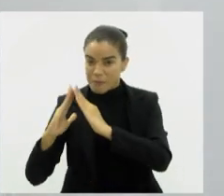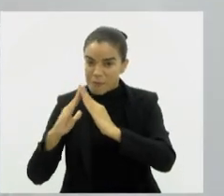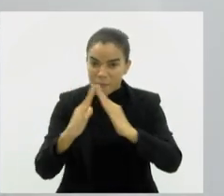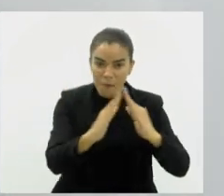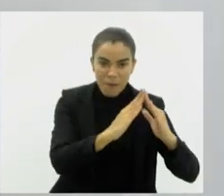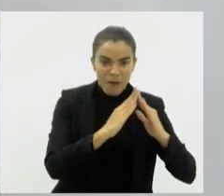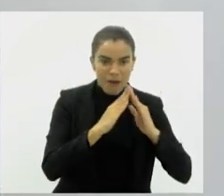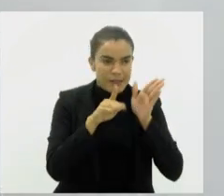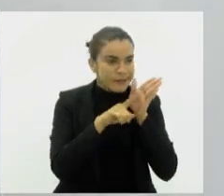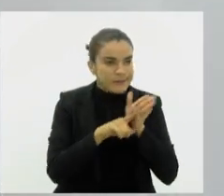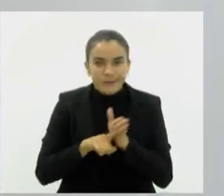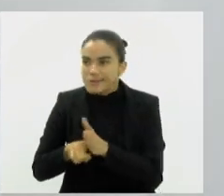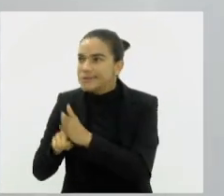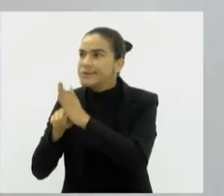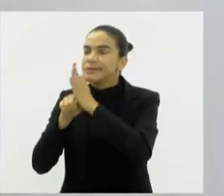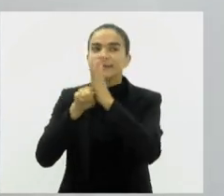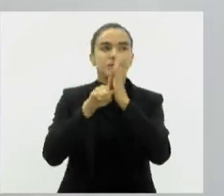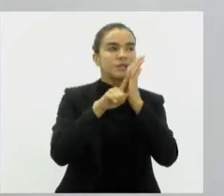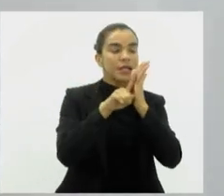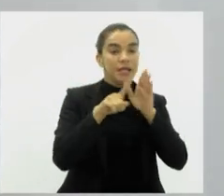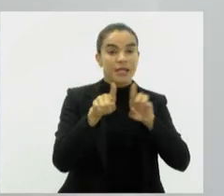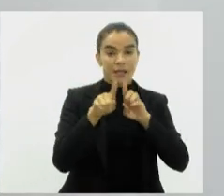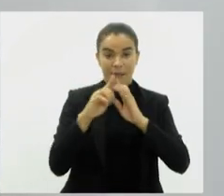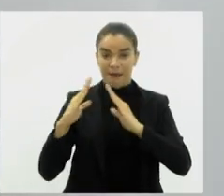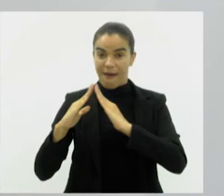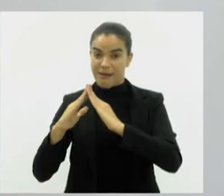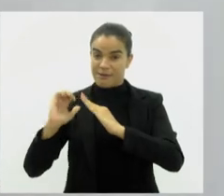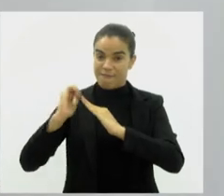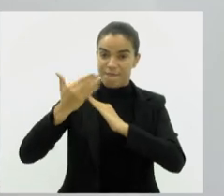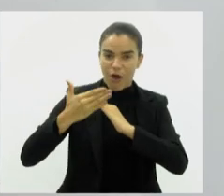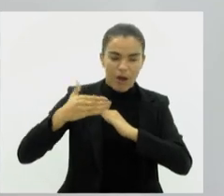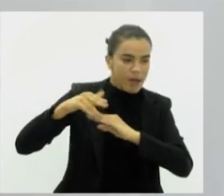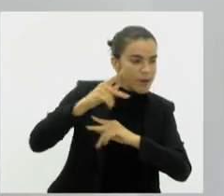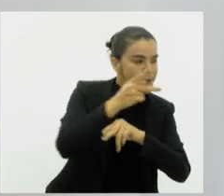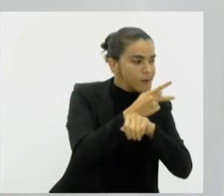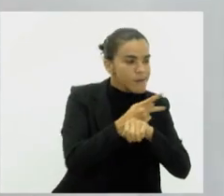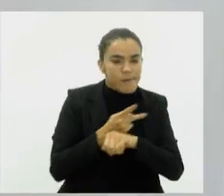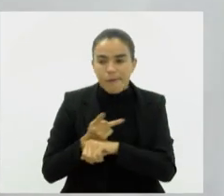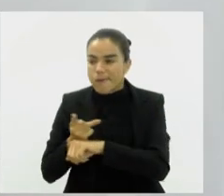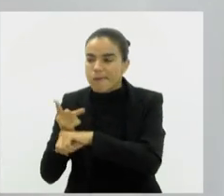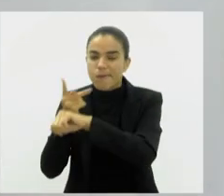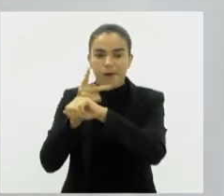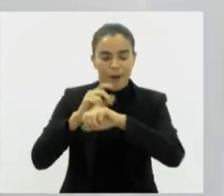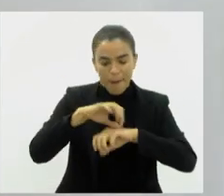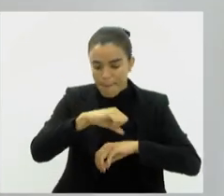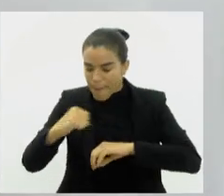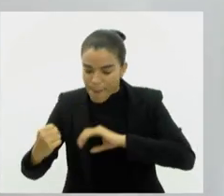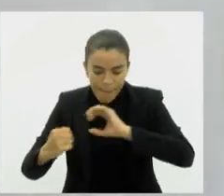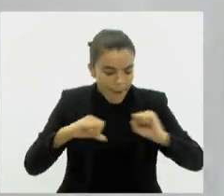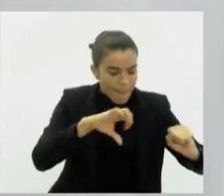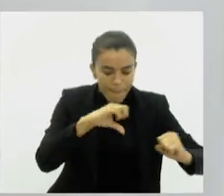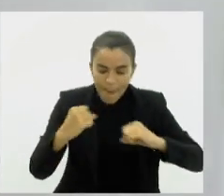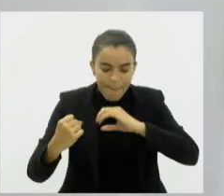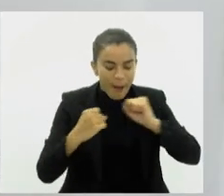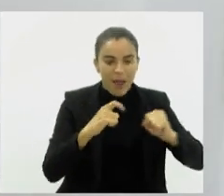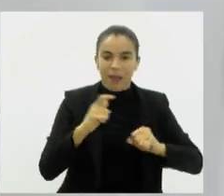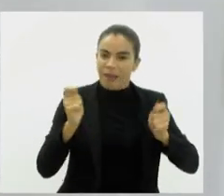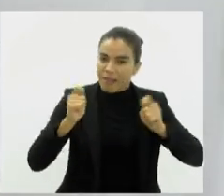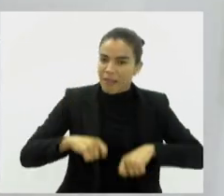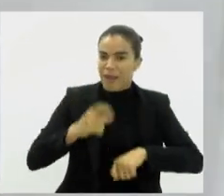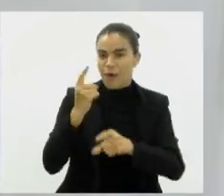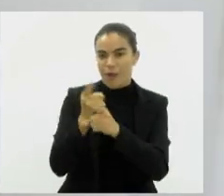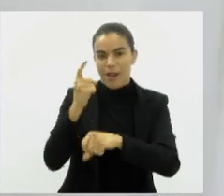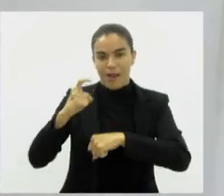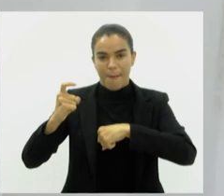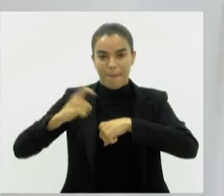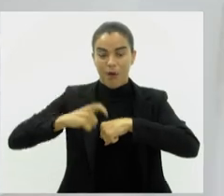procurar vistoriar o interior e o arredor das suas casas, procurando todo tipo de ambiente onde possam proliferar escorpiões. Esses animais